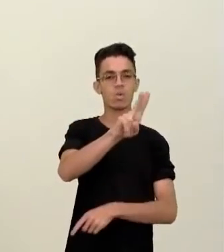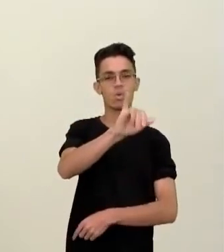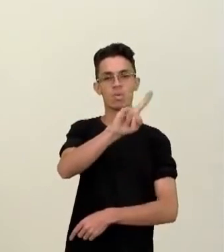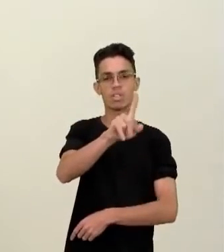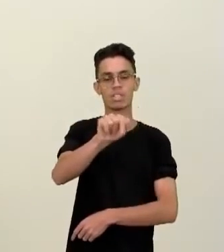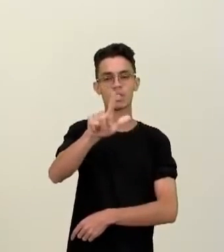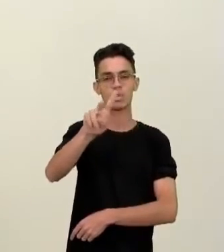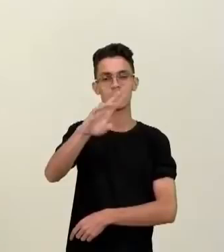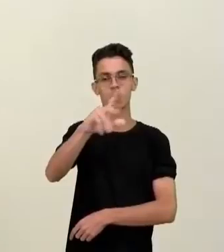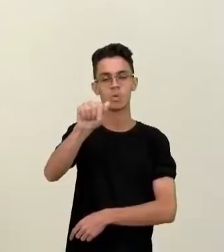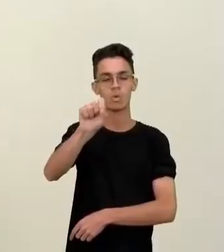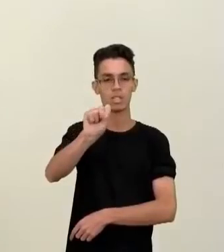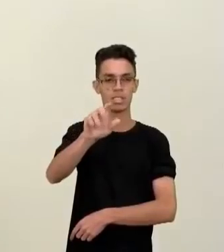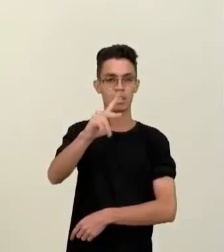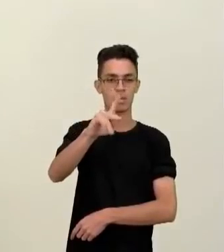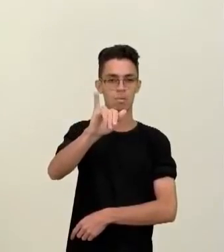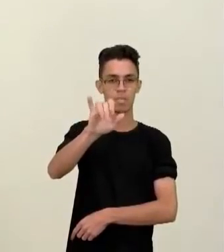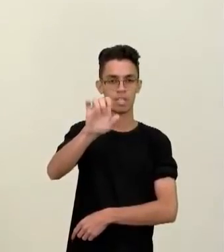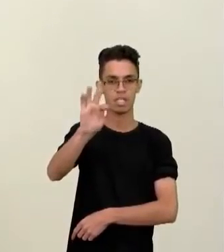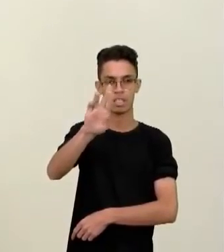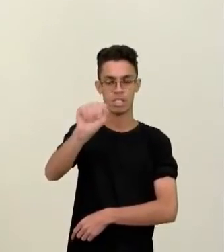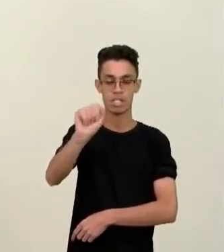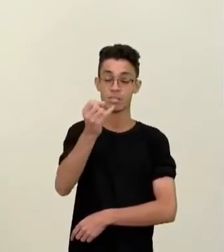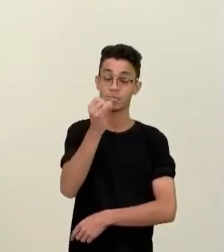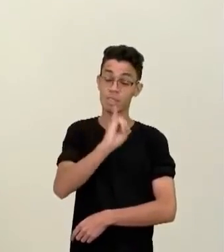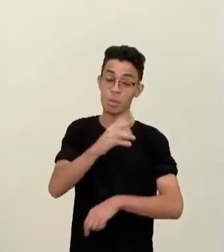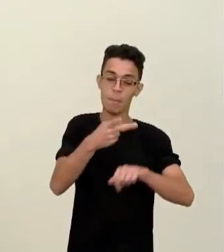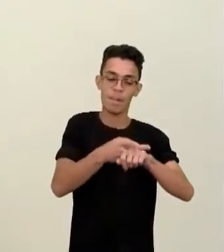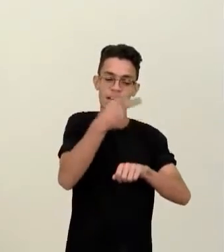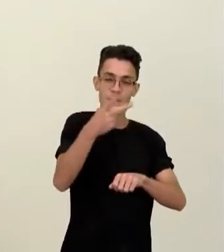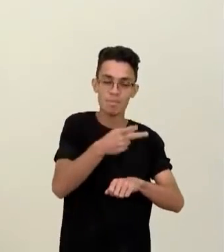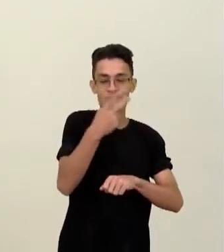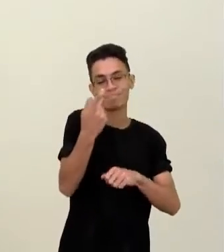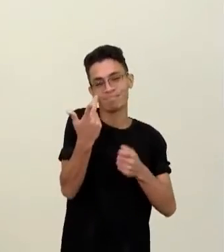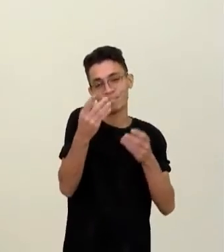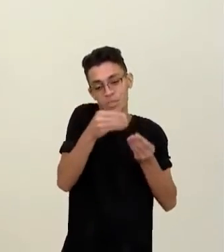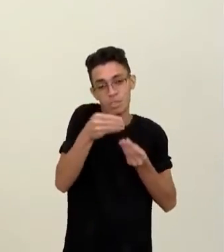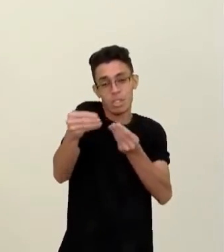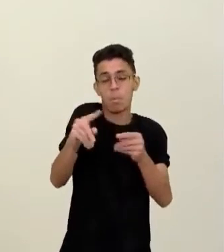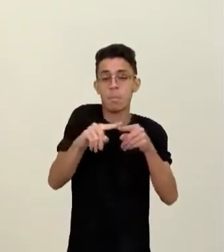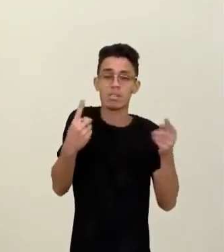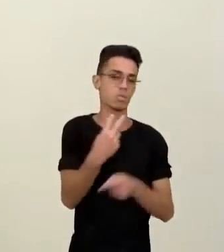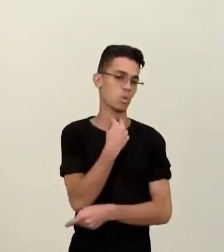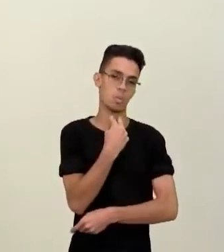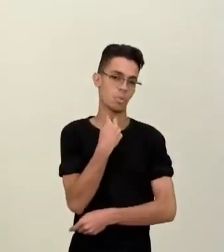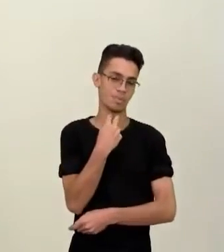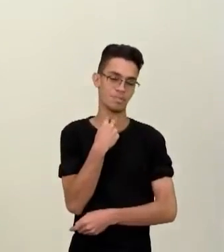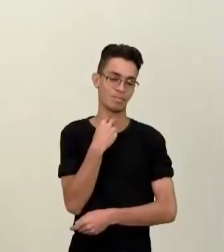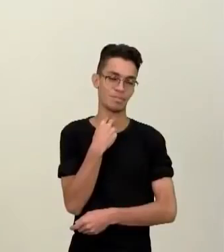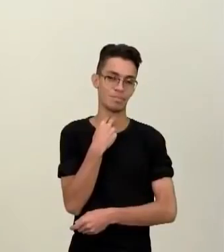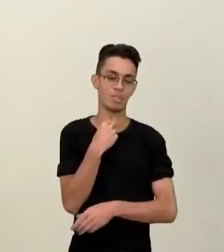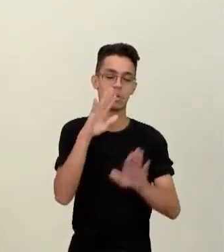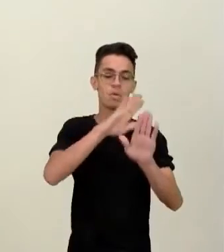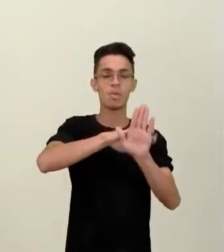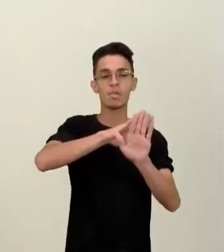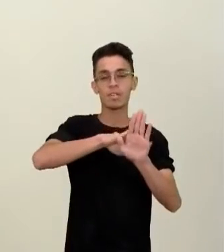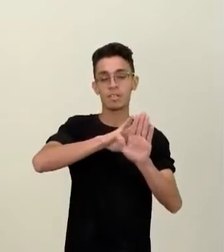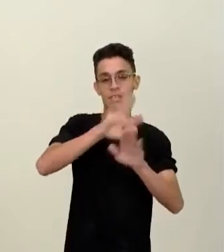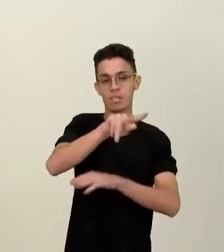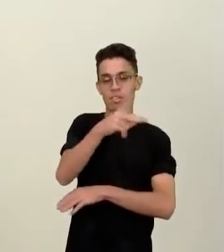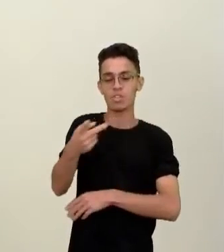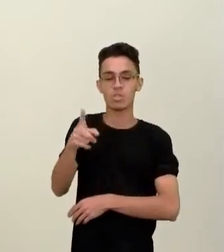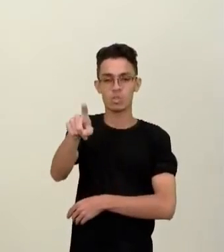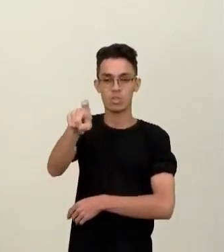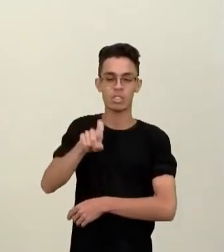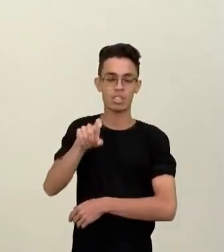Lucas, a Pietra, sempre respondendo aqui com a gente. Se eu pudesse, dava um prêmio para vocês, mas eu não posso. São grandezas inversamente e x igual